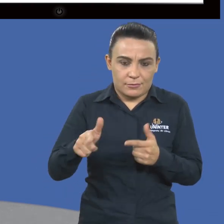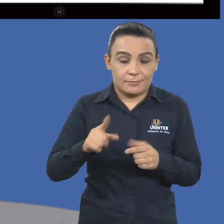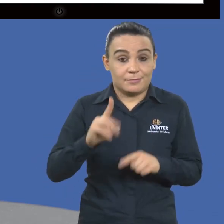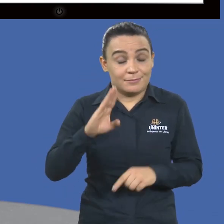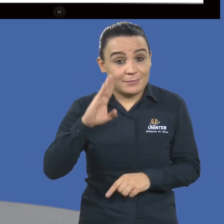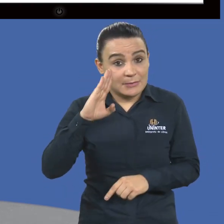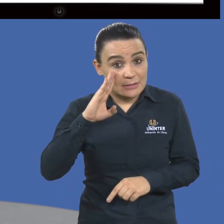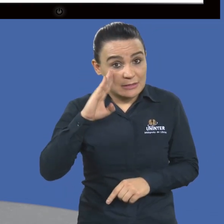o mais importante,